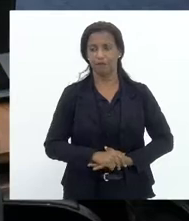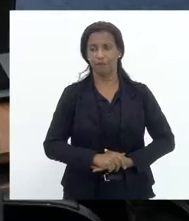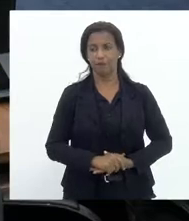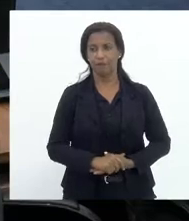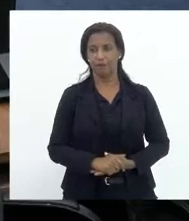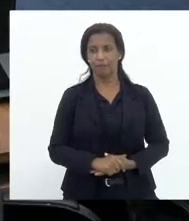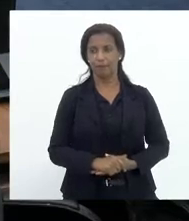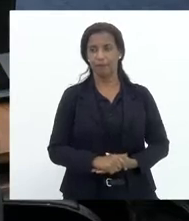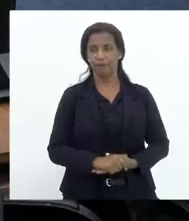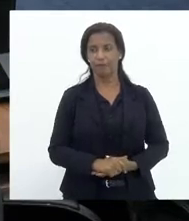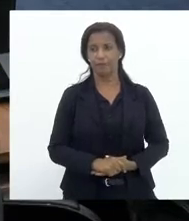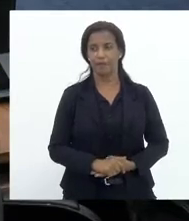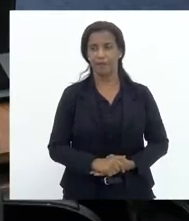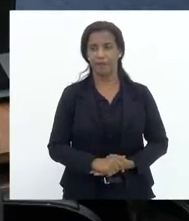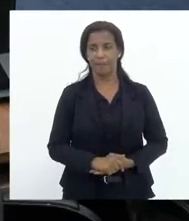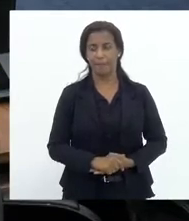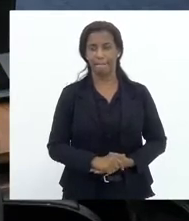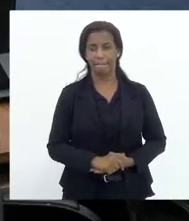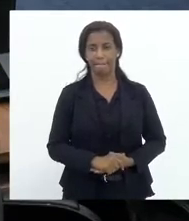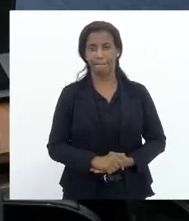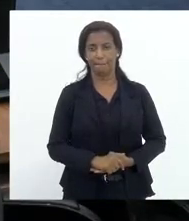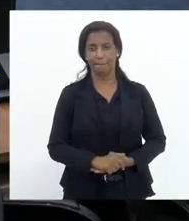E aí